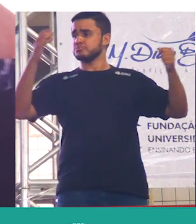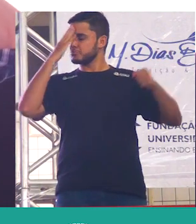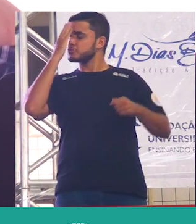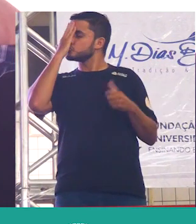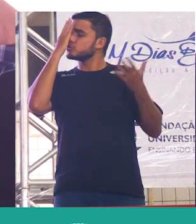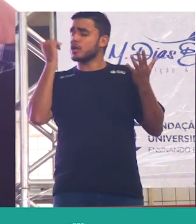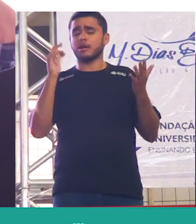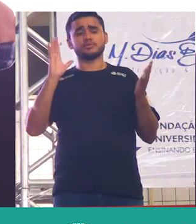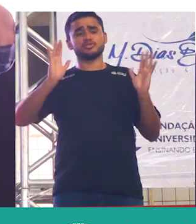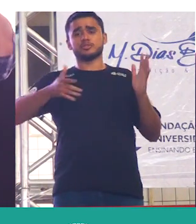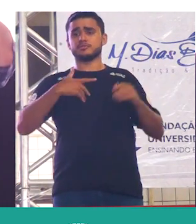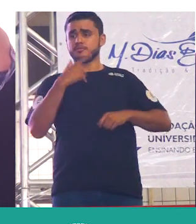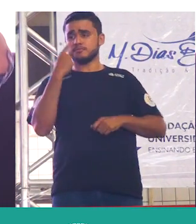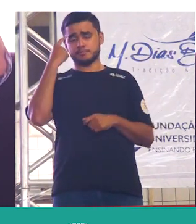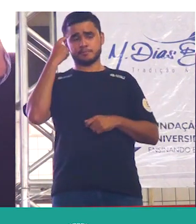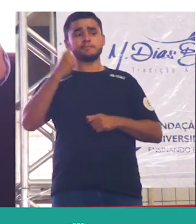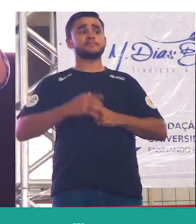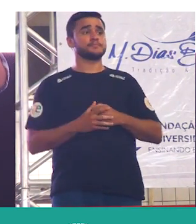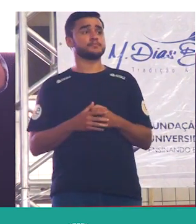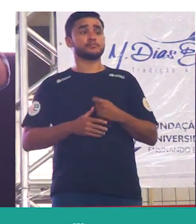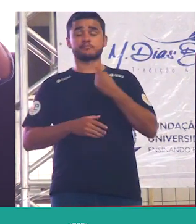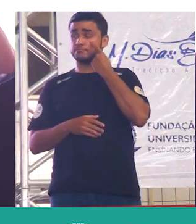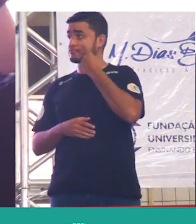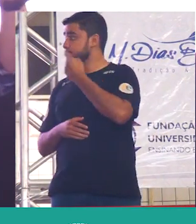na verdade, muito mais